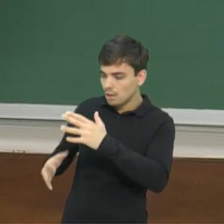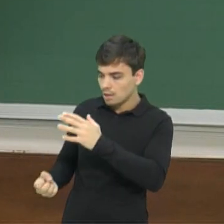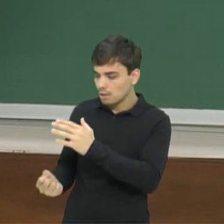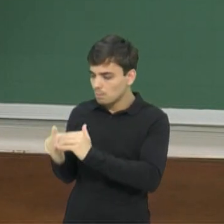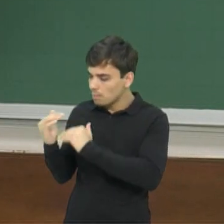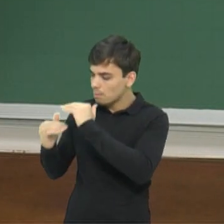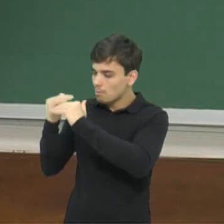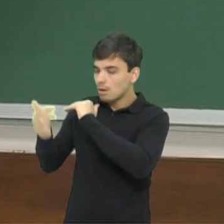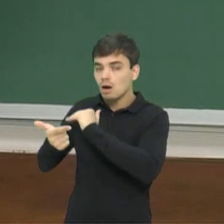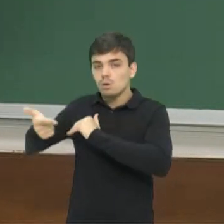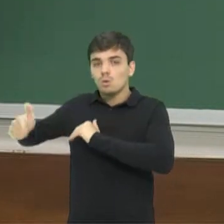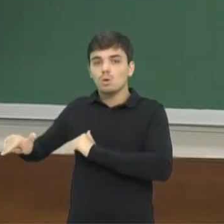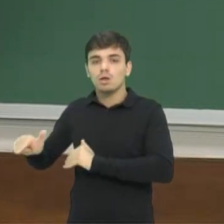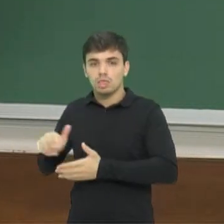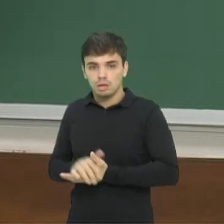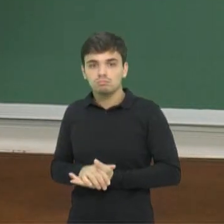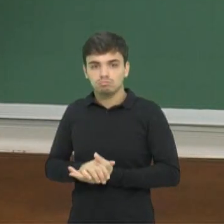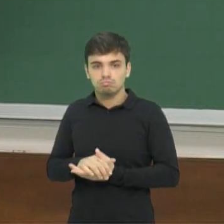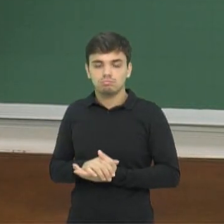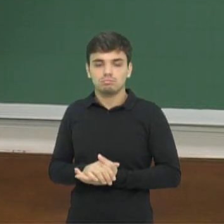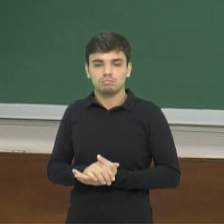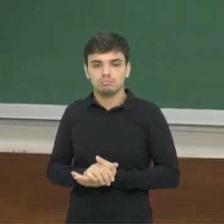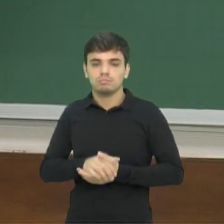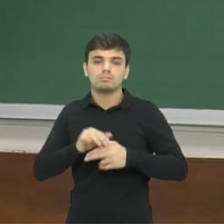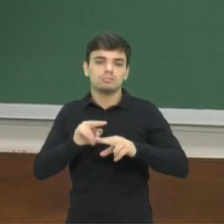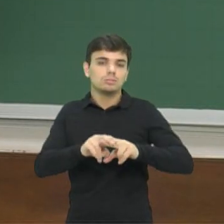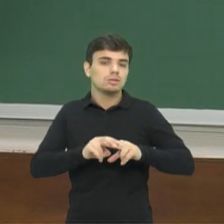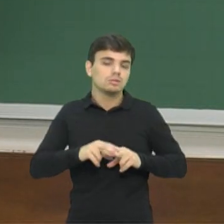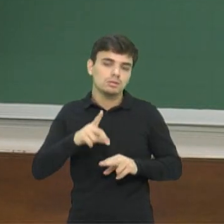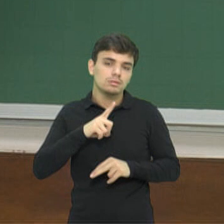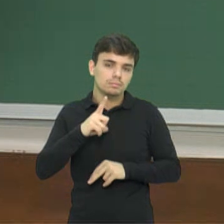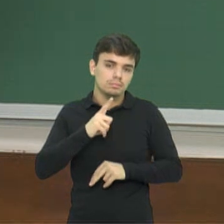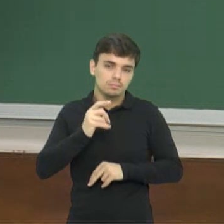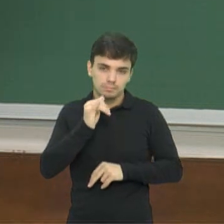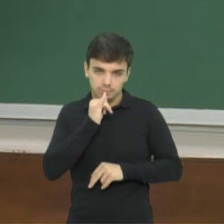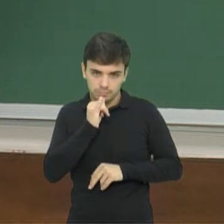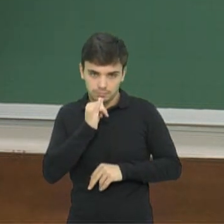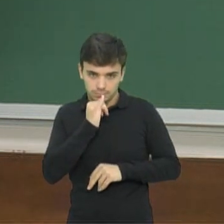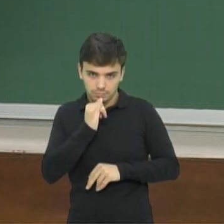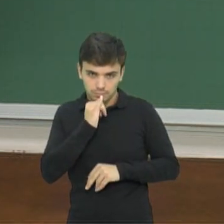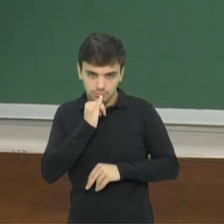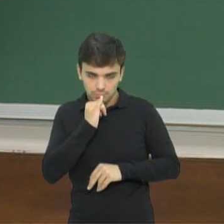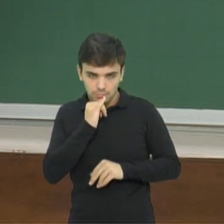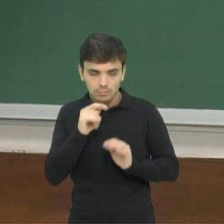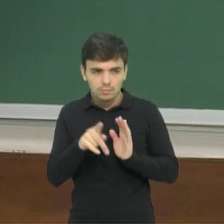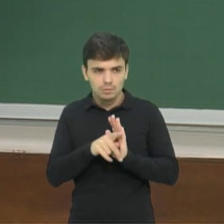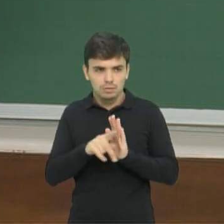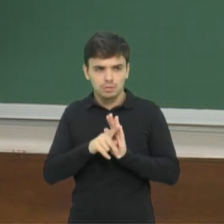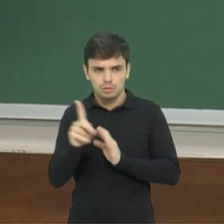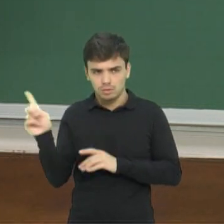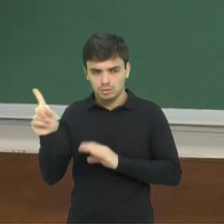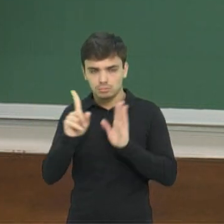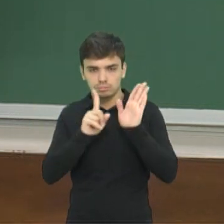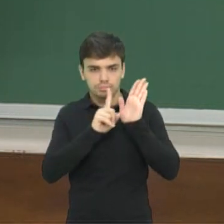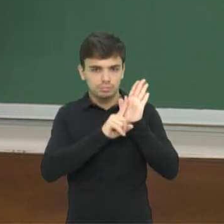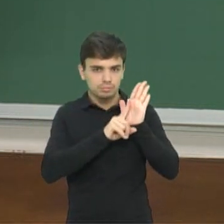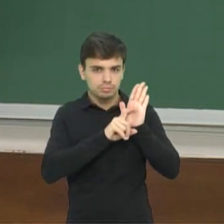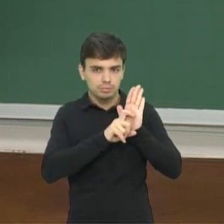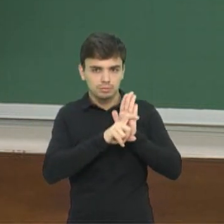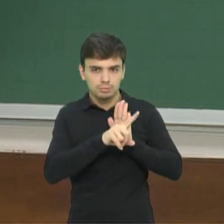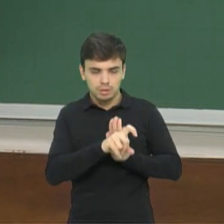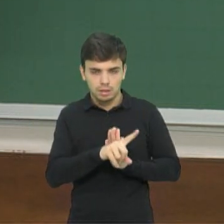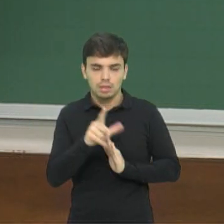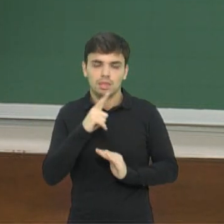que impedem a outra de se desenvolver? Então aqui a gente deu o exemplo do penicillium, né, esse fungo, que produz